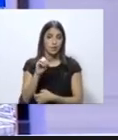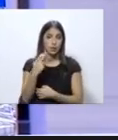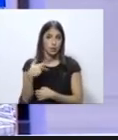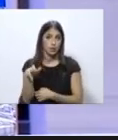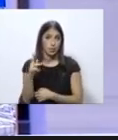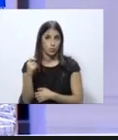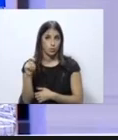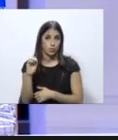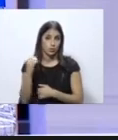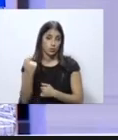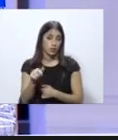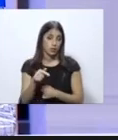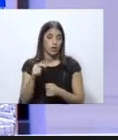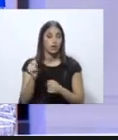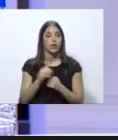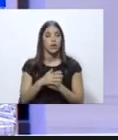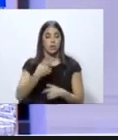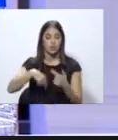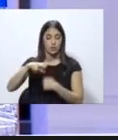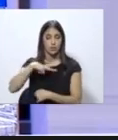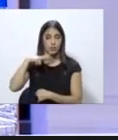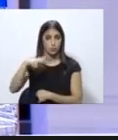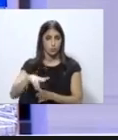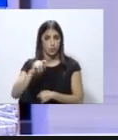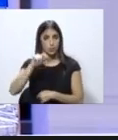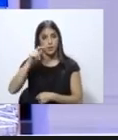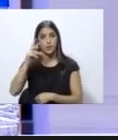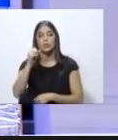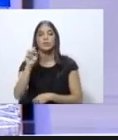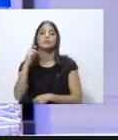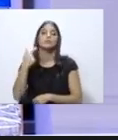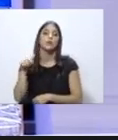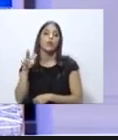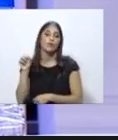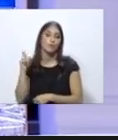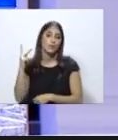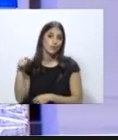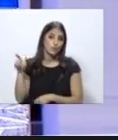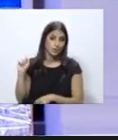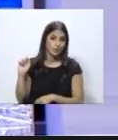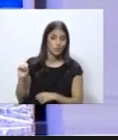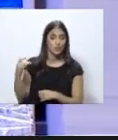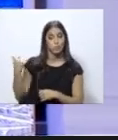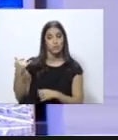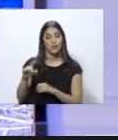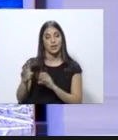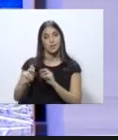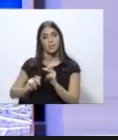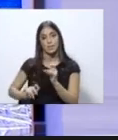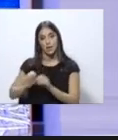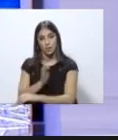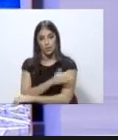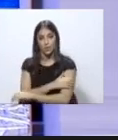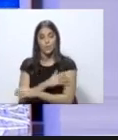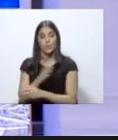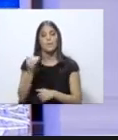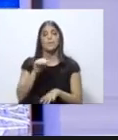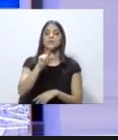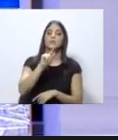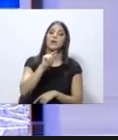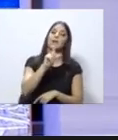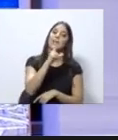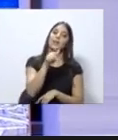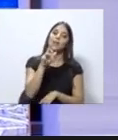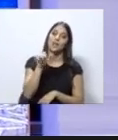a volta a Portugal, e o Gustavo Veloso, que foi o vice-campeão. Mas não podemos esquecer o trabalho do Ricardo Mestre na etapa que se